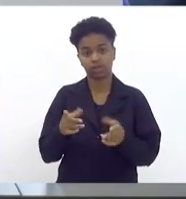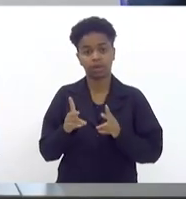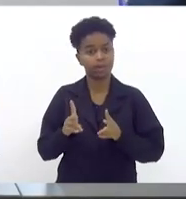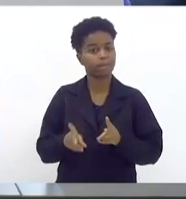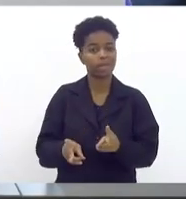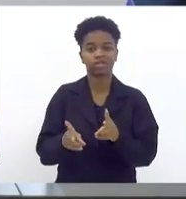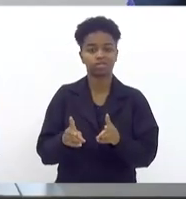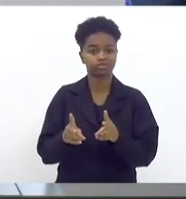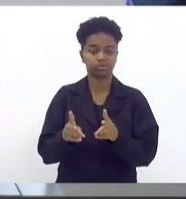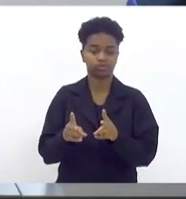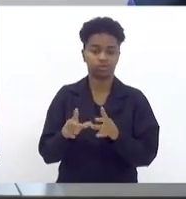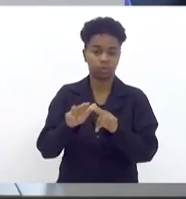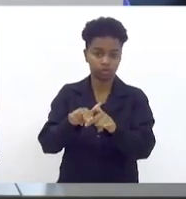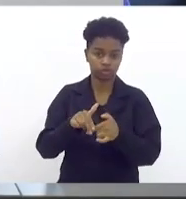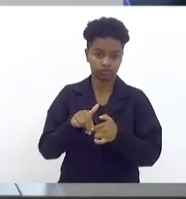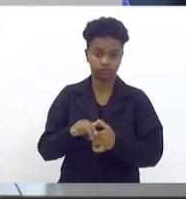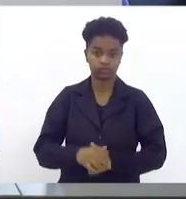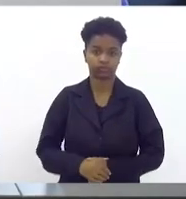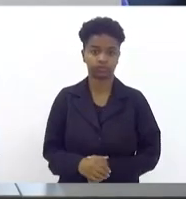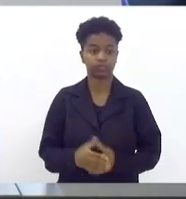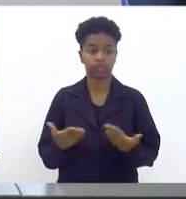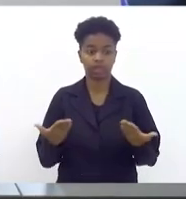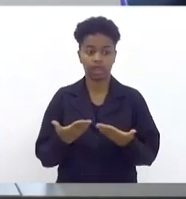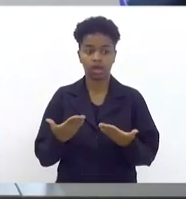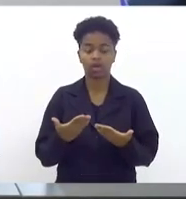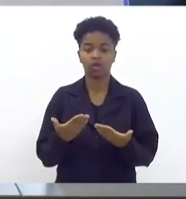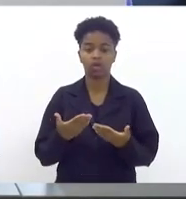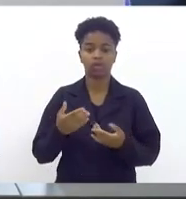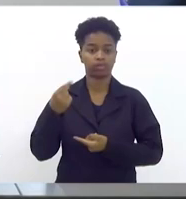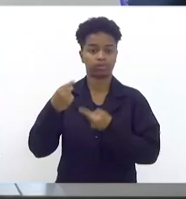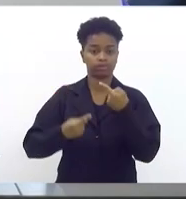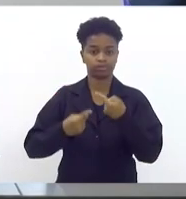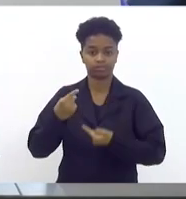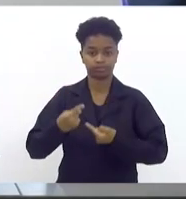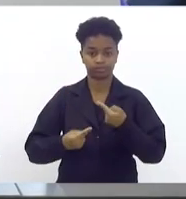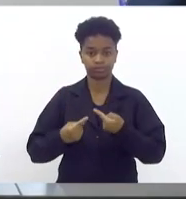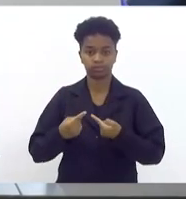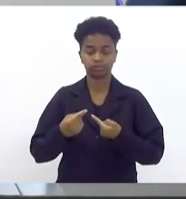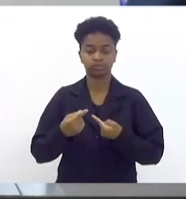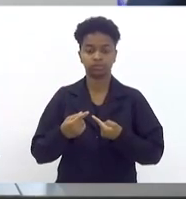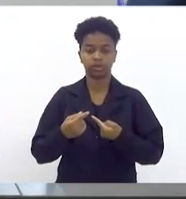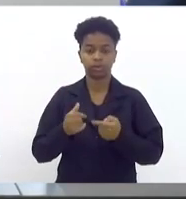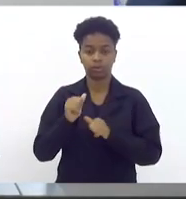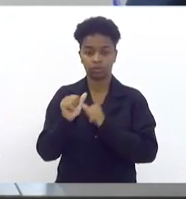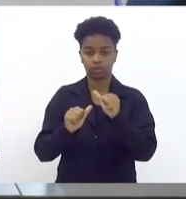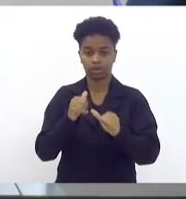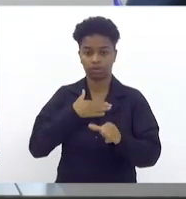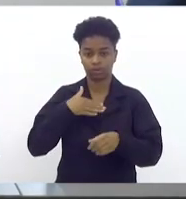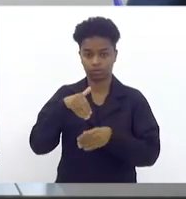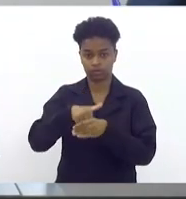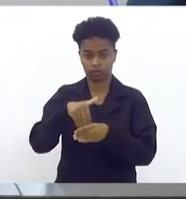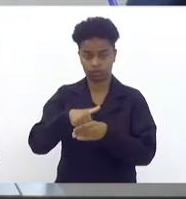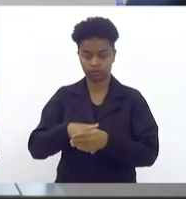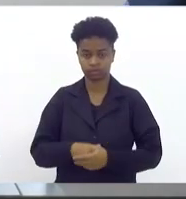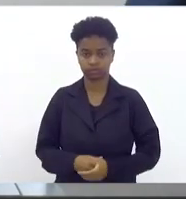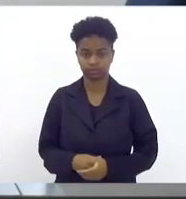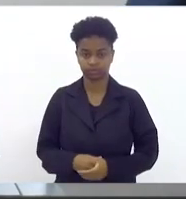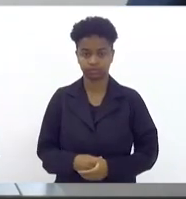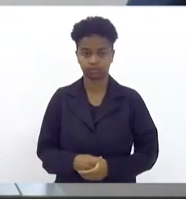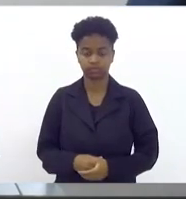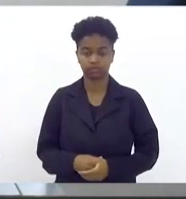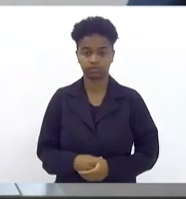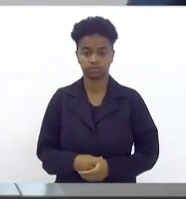razões. Então, chamo os trabalhos à ordem aqui para retificar o meu voto no sentido